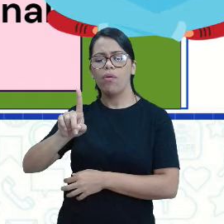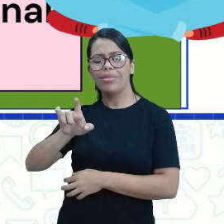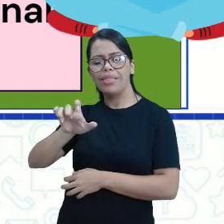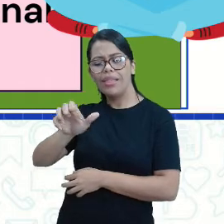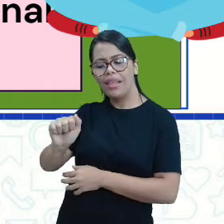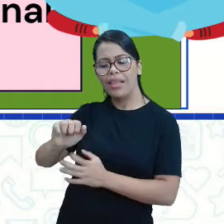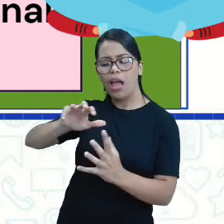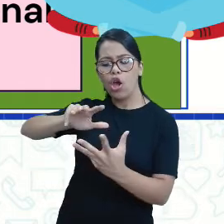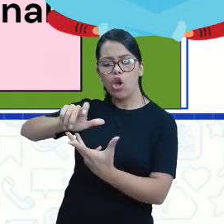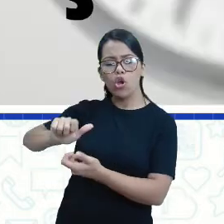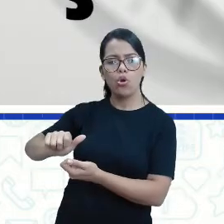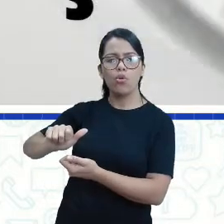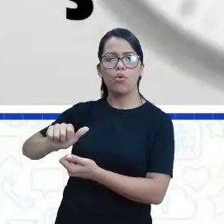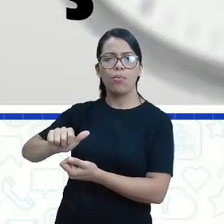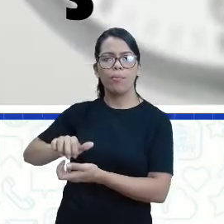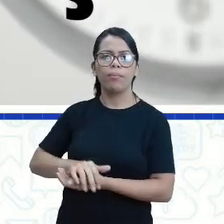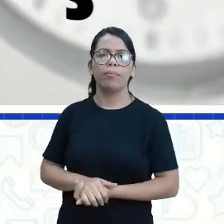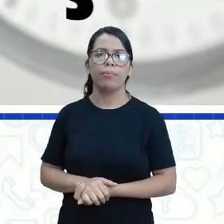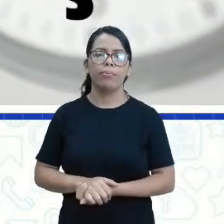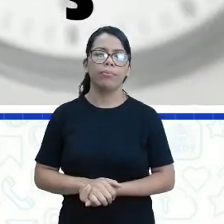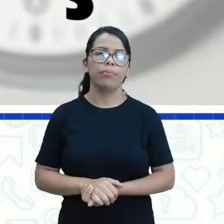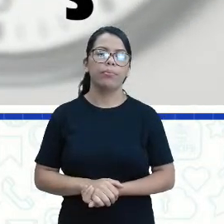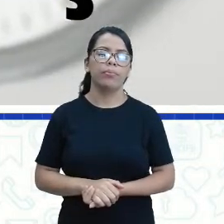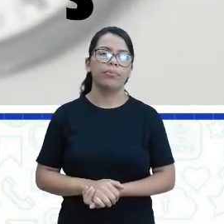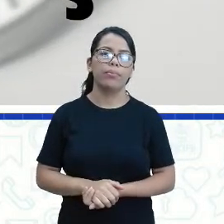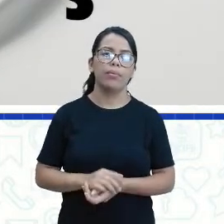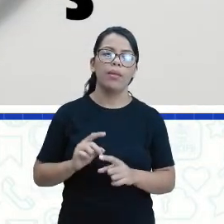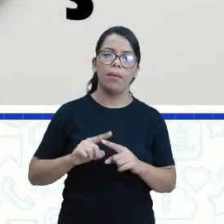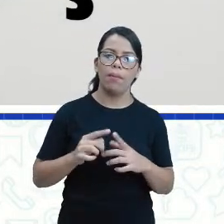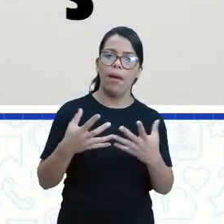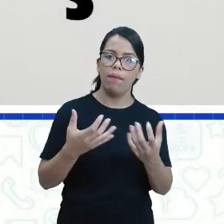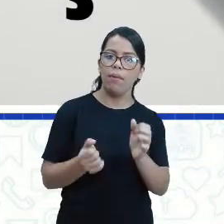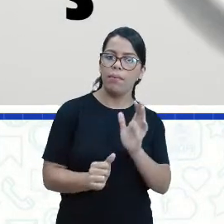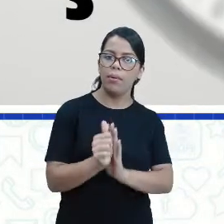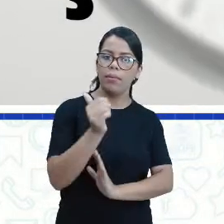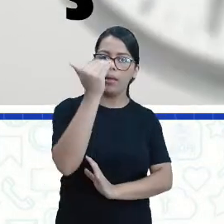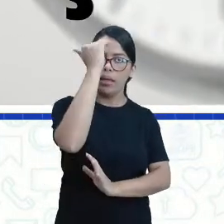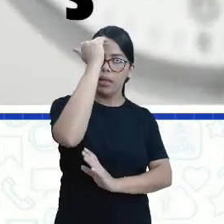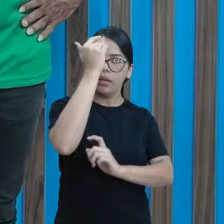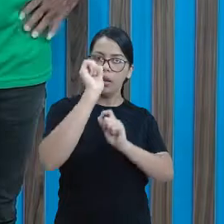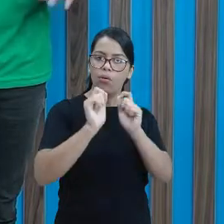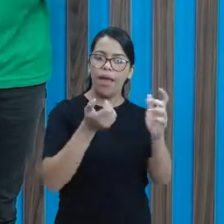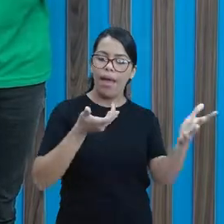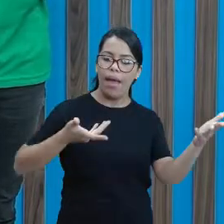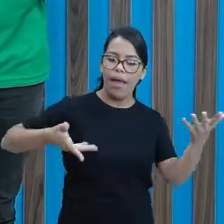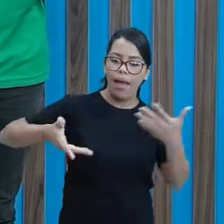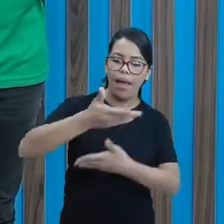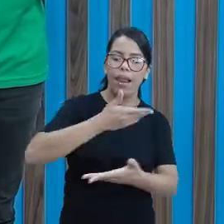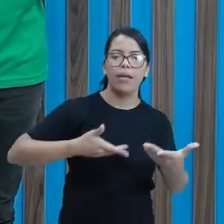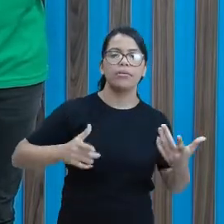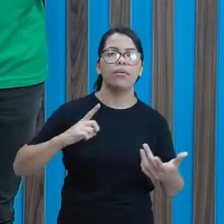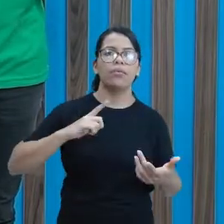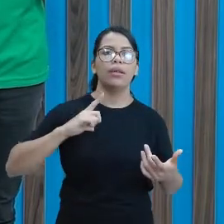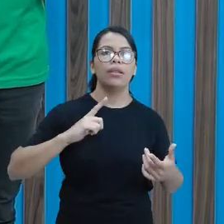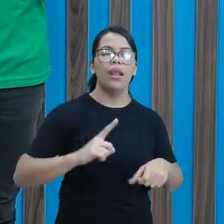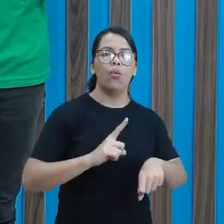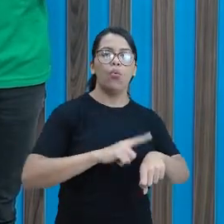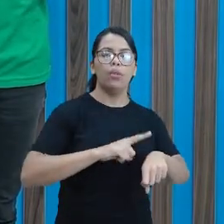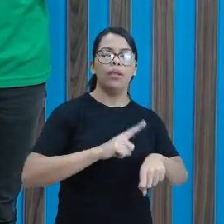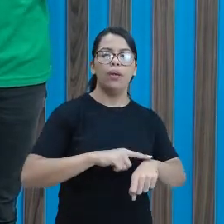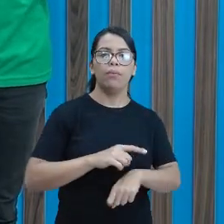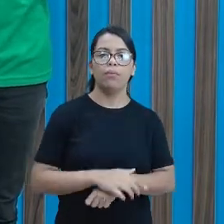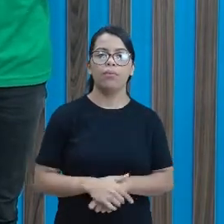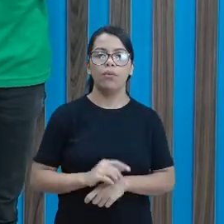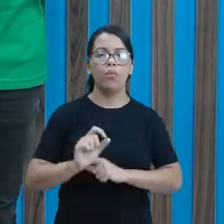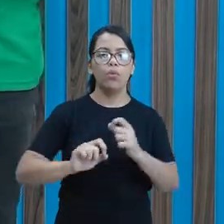global. Aldeia global, tá? Mas vamos primeiro entender a relação de tempo, o que essa globalização fala, gente.